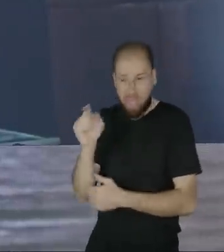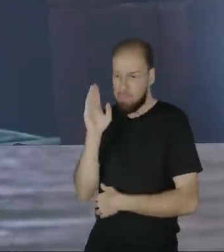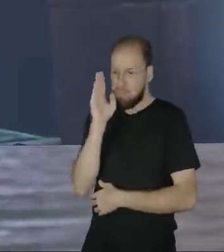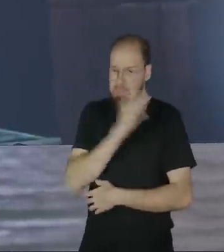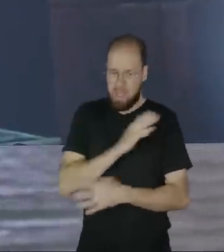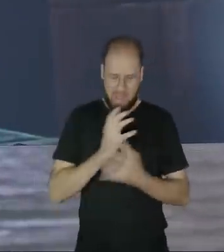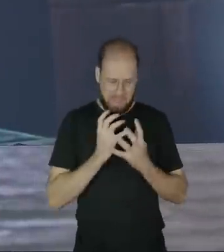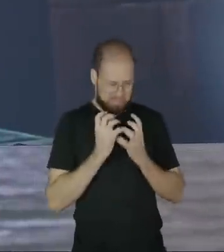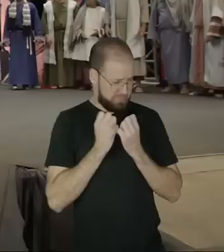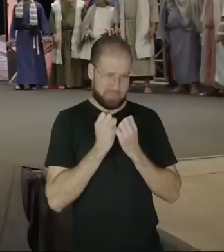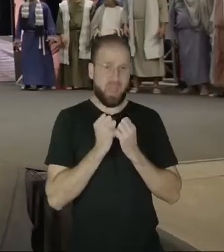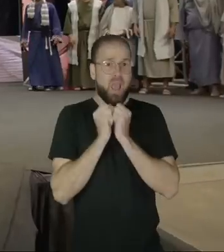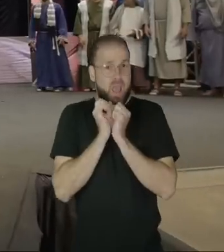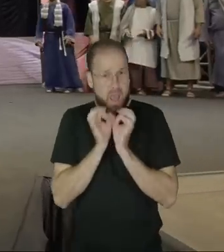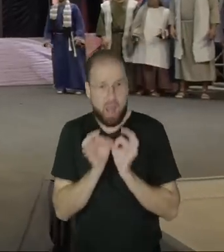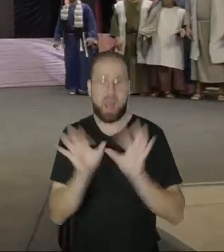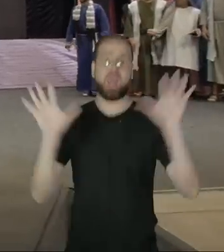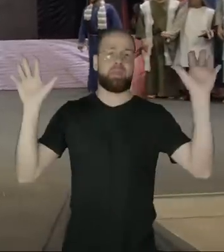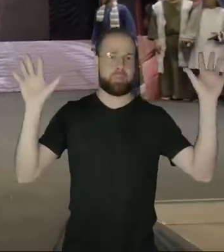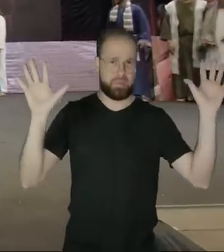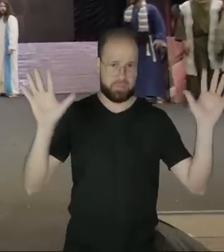mal.